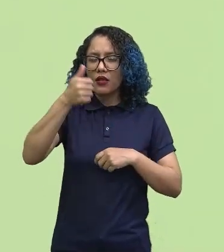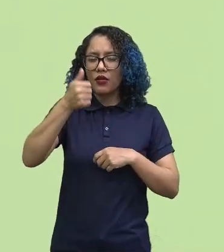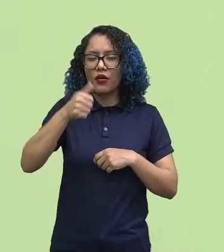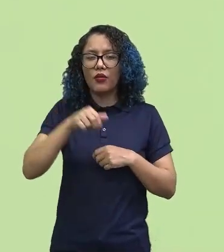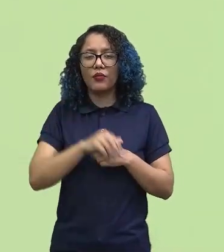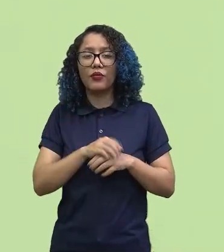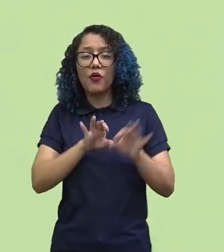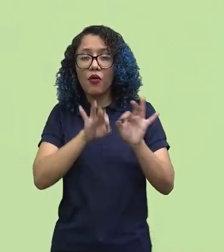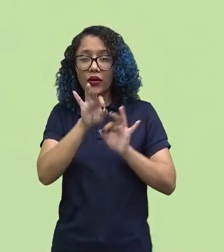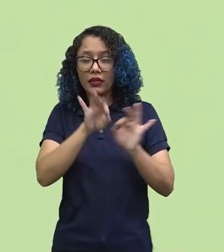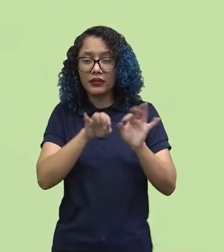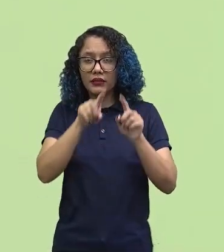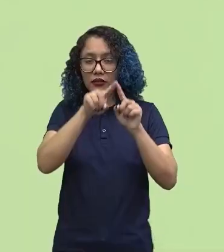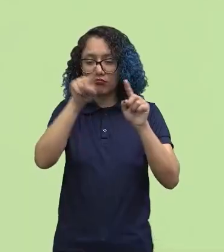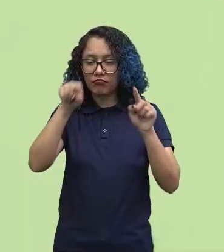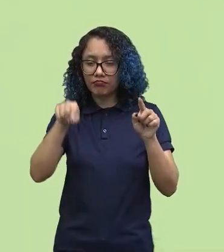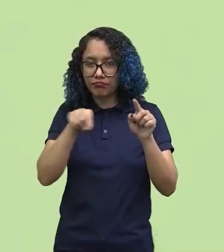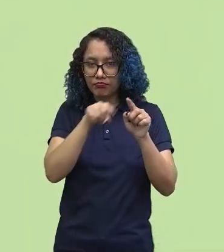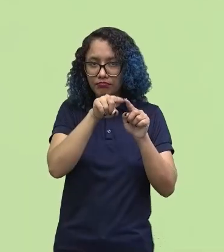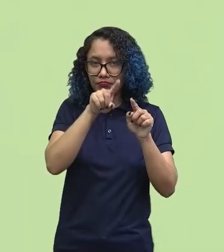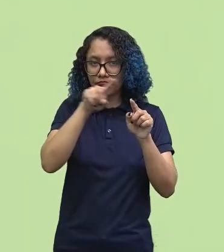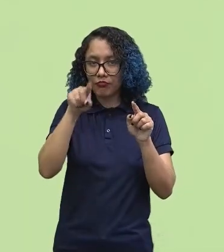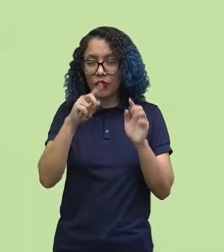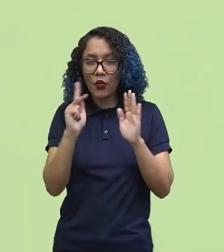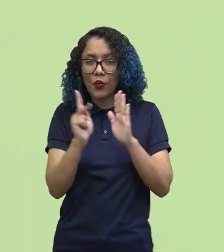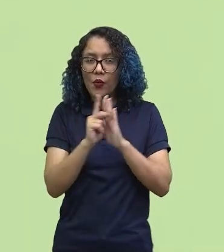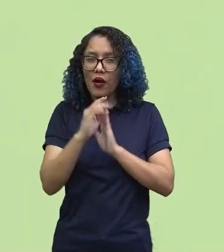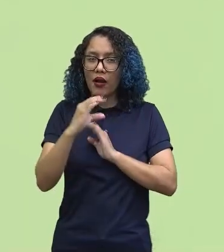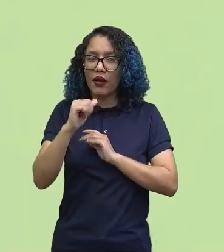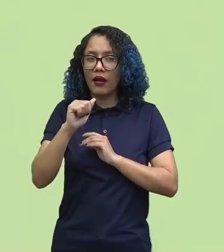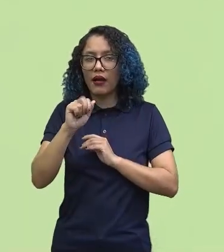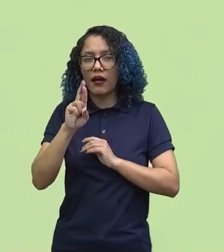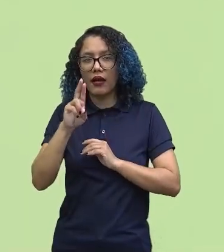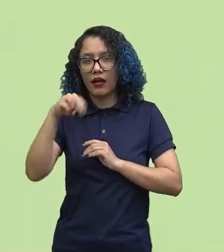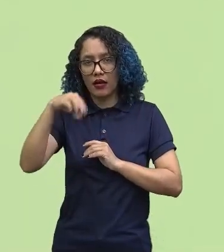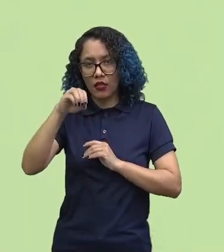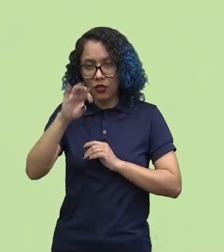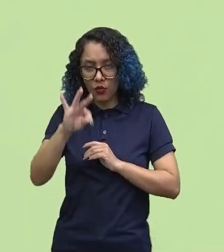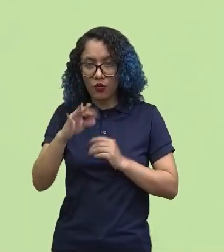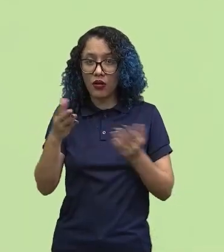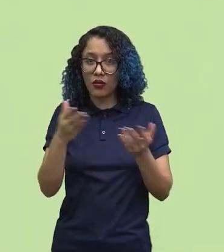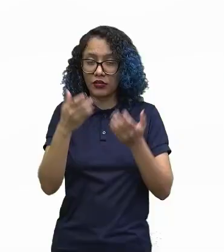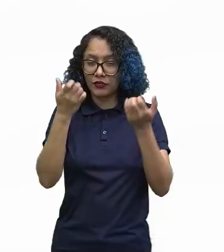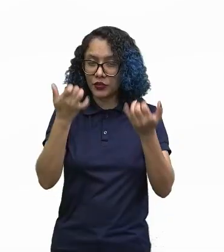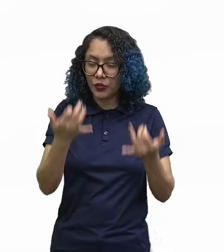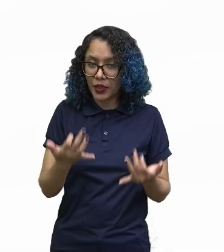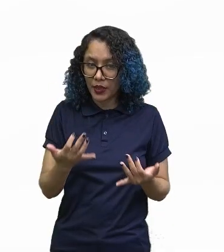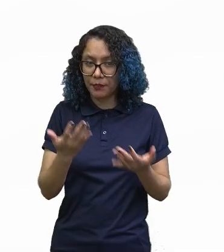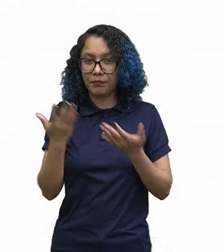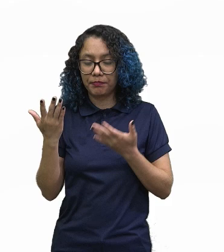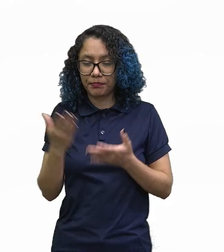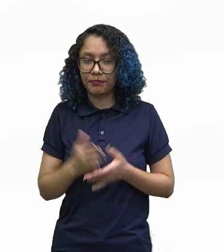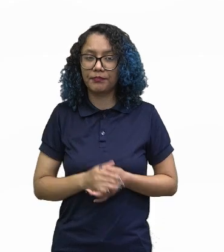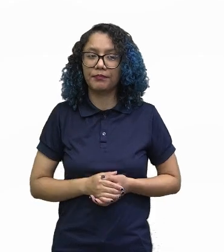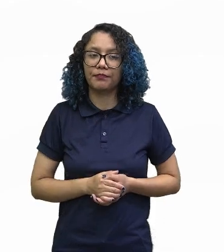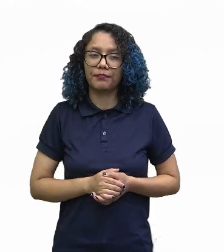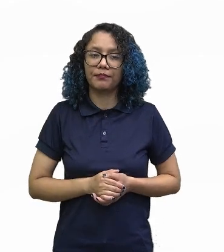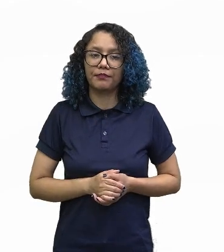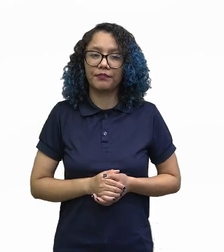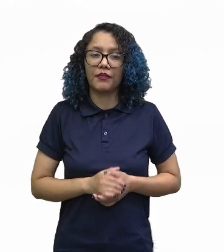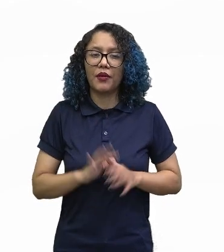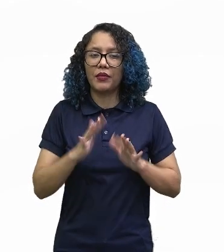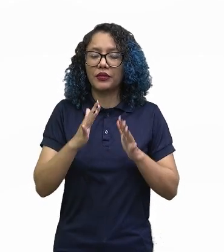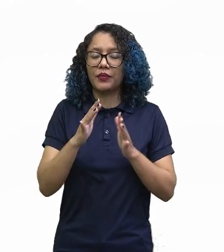um ciclo que a gente chama de ciclo de Carnot. É o que a gente vai falar agora, pessoal, o ciclo de Carnot. Olha, até